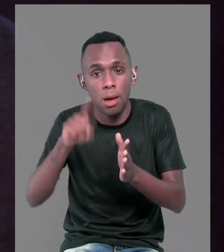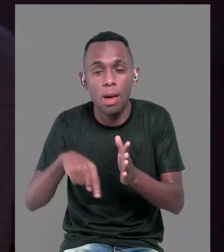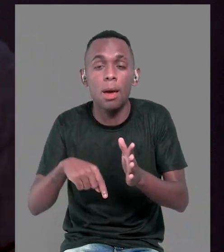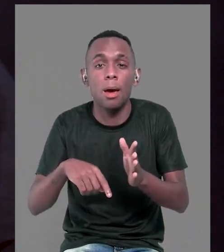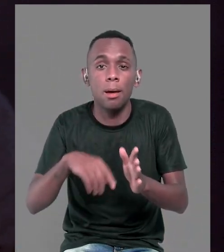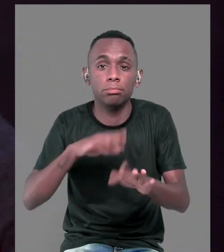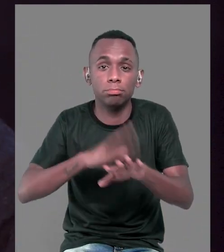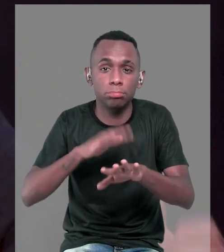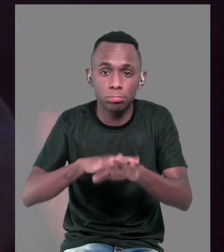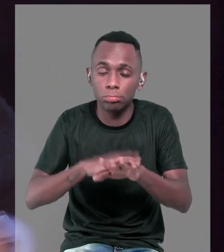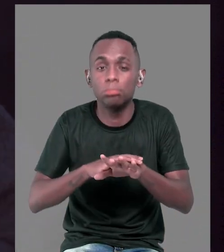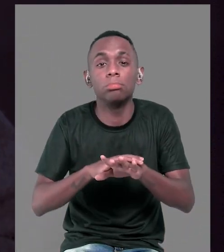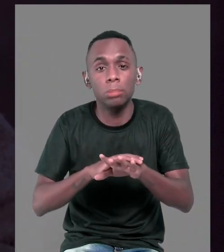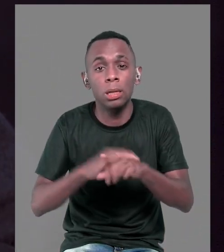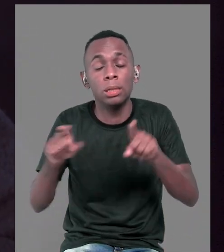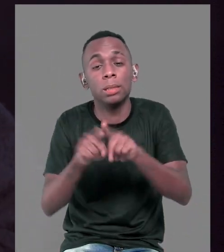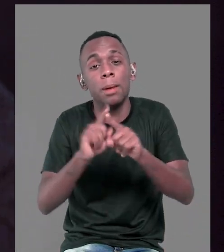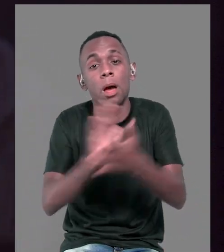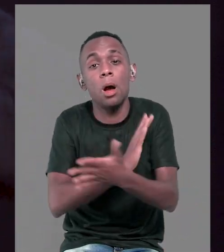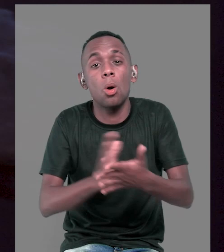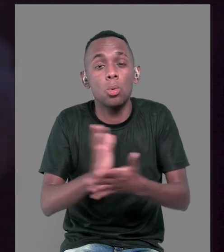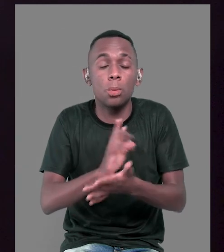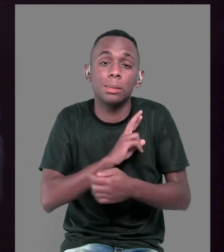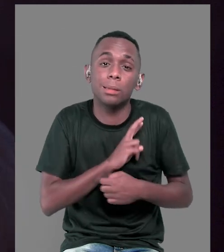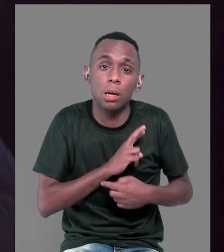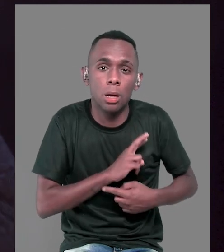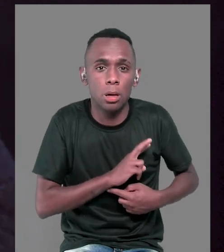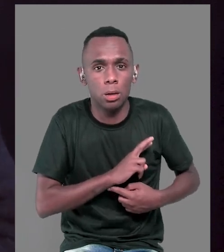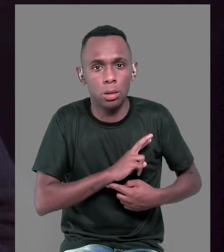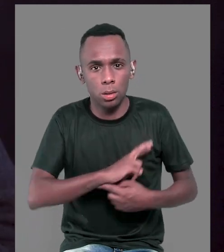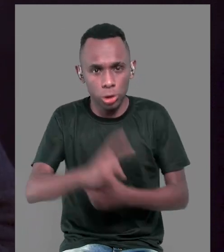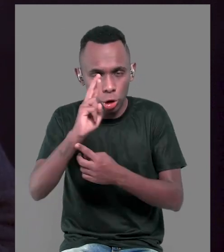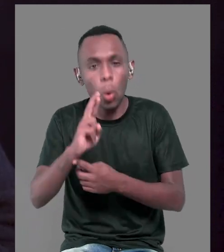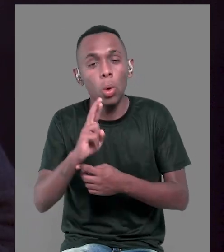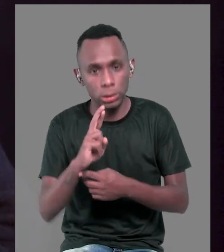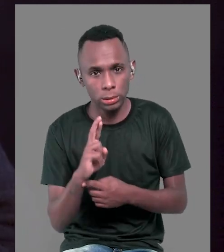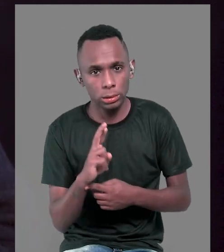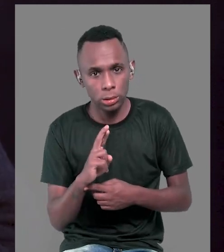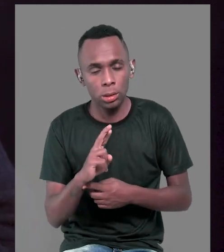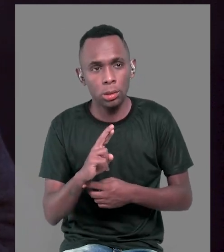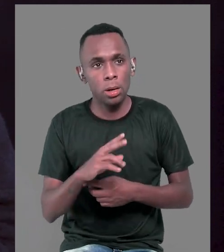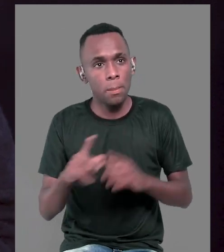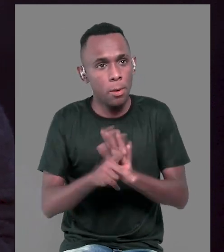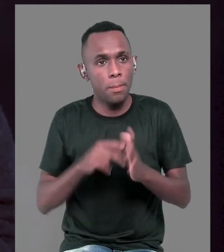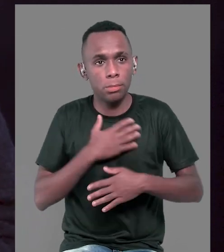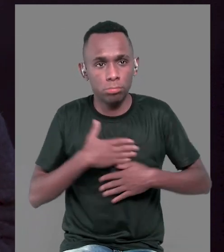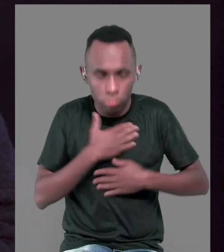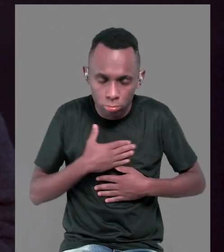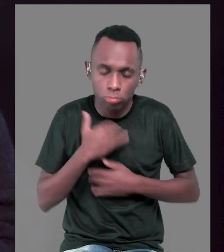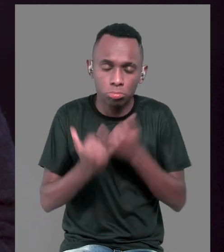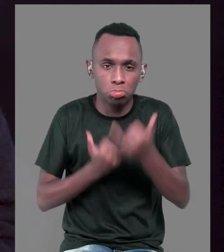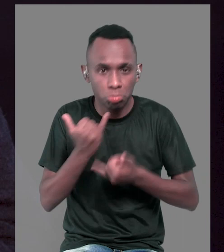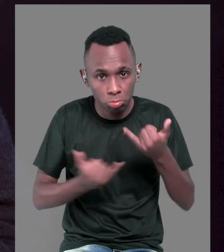religiões se converteram em vertentes do entretenimento. O esporte é